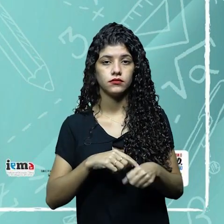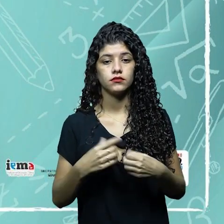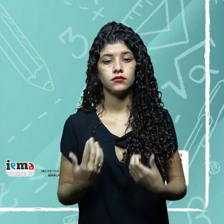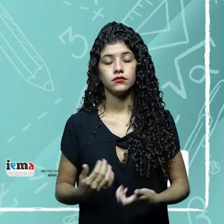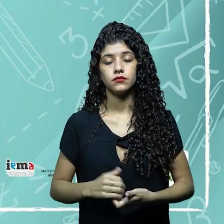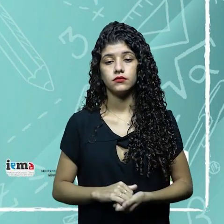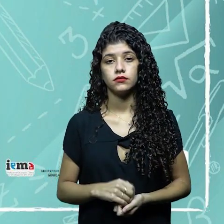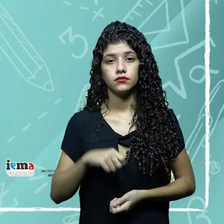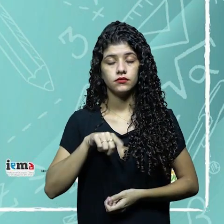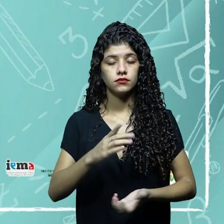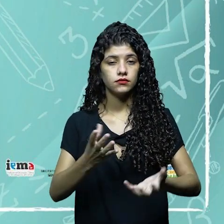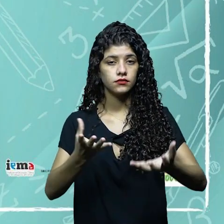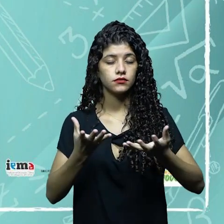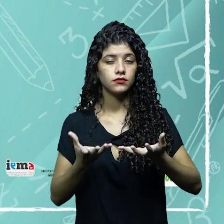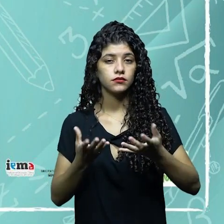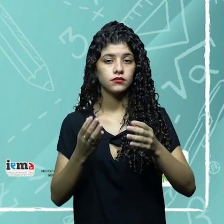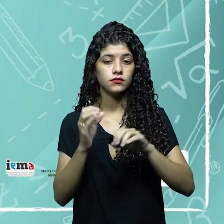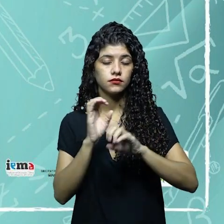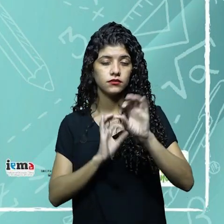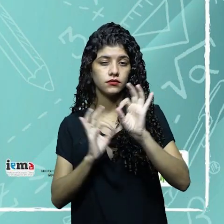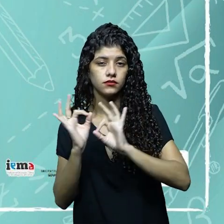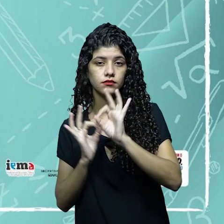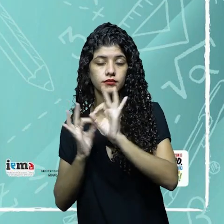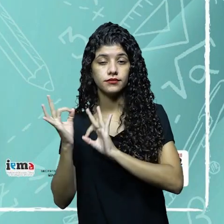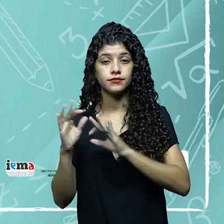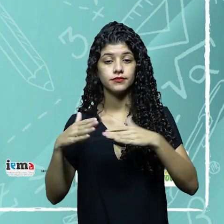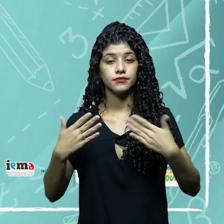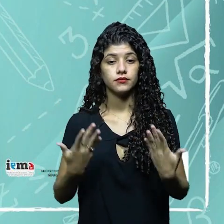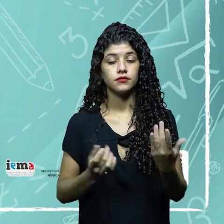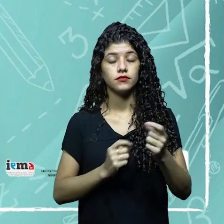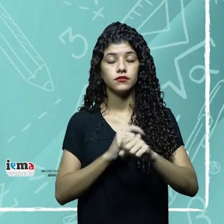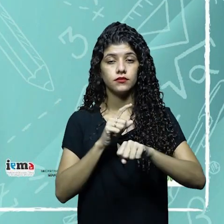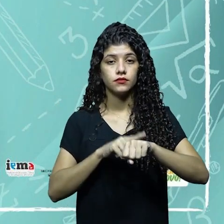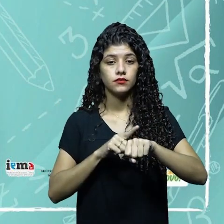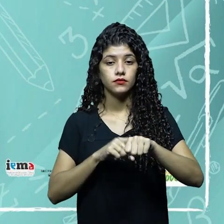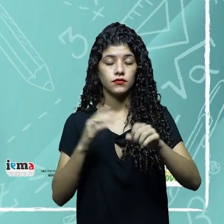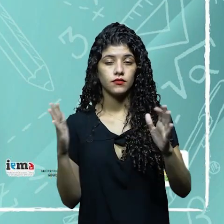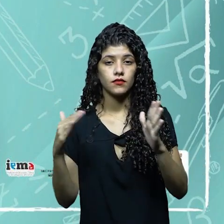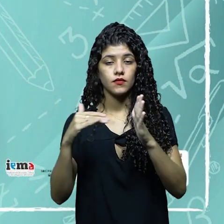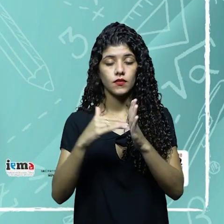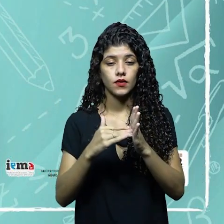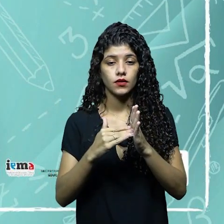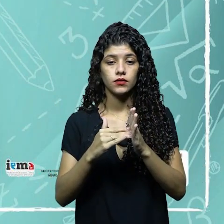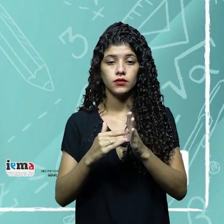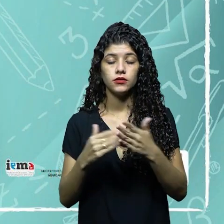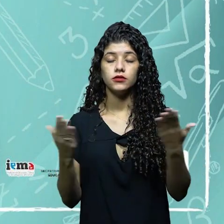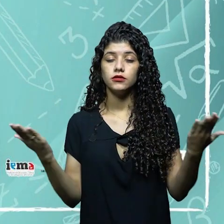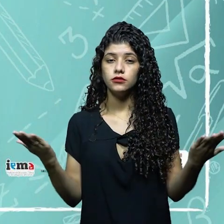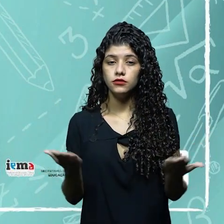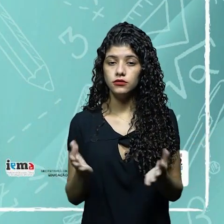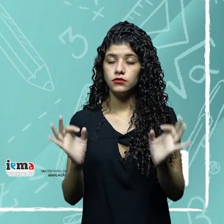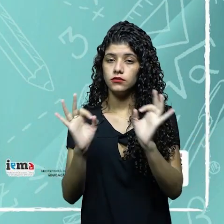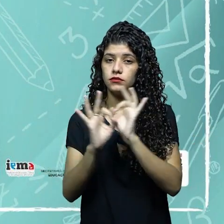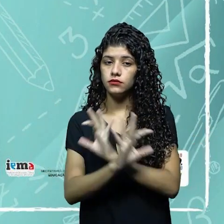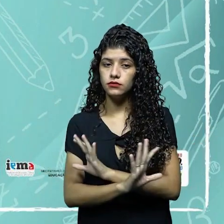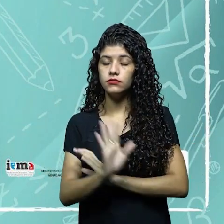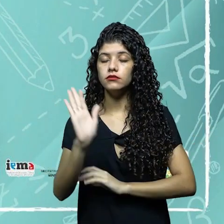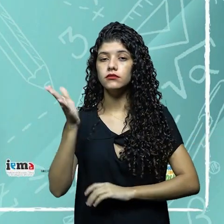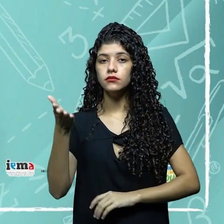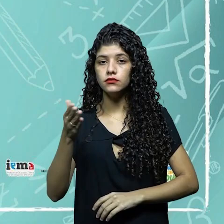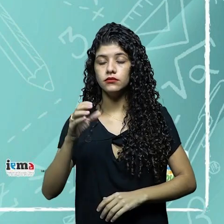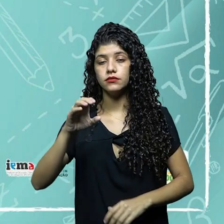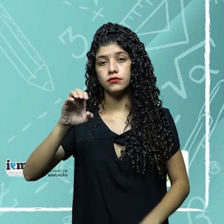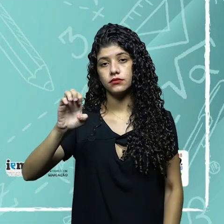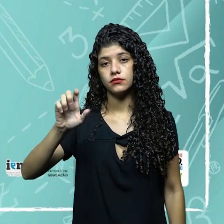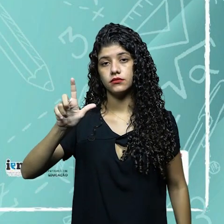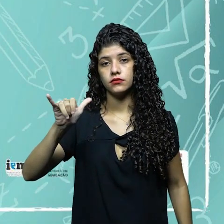você está querendo formar. E aí, na hora que você definir o último ponto, aí já vai estar pronta